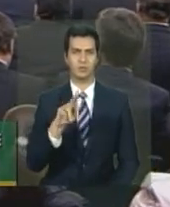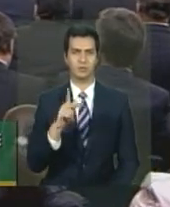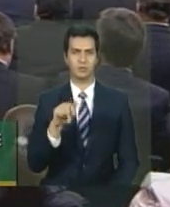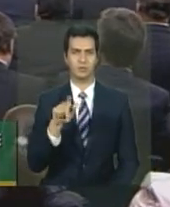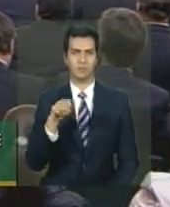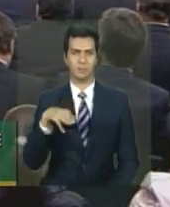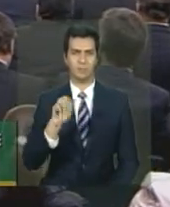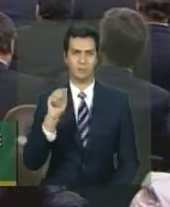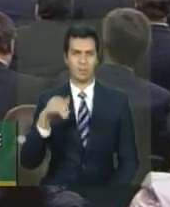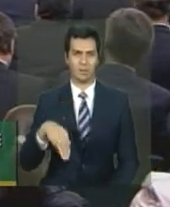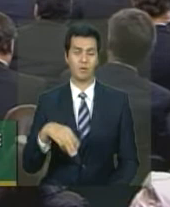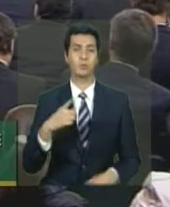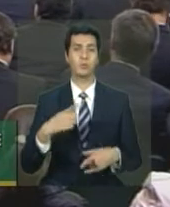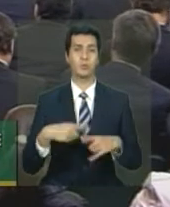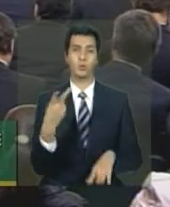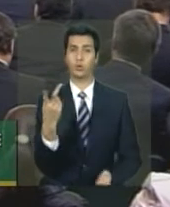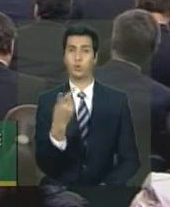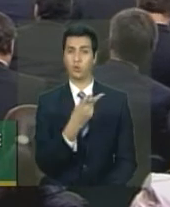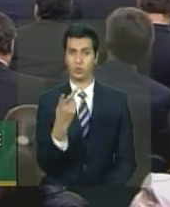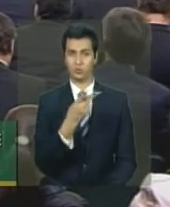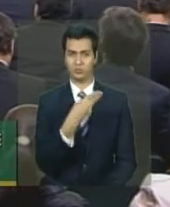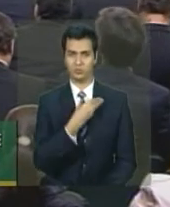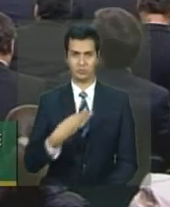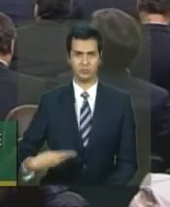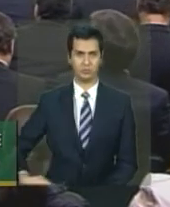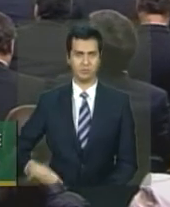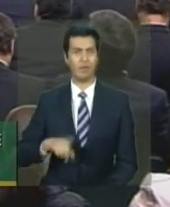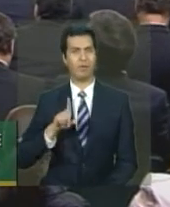elas foram as artífices dessa